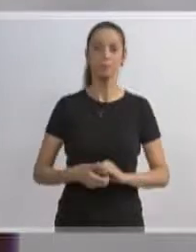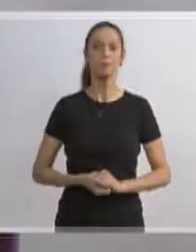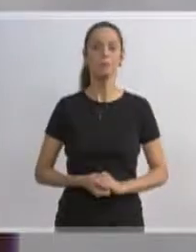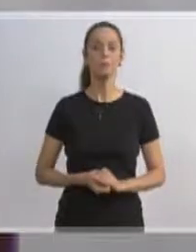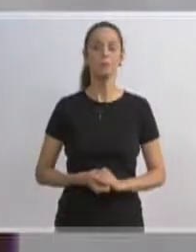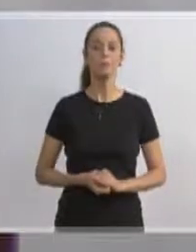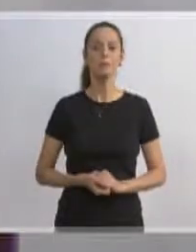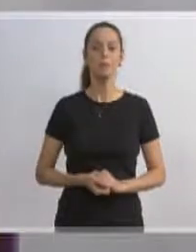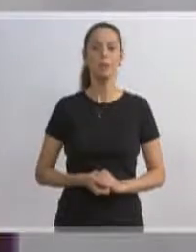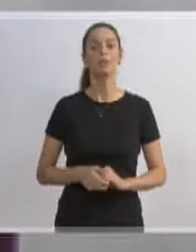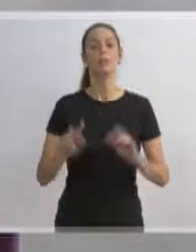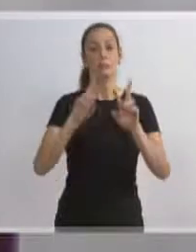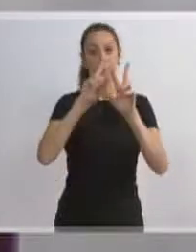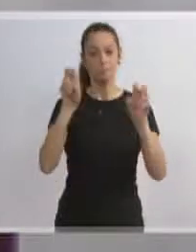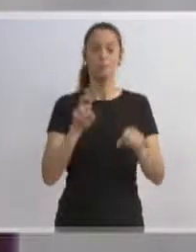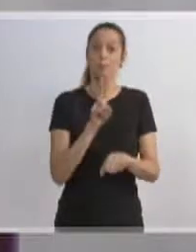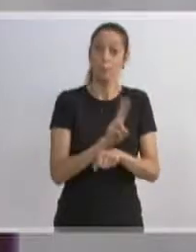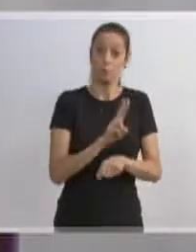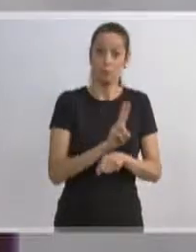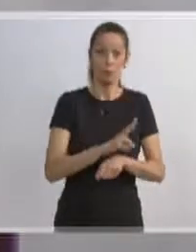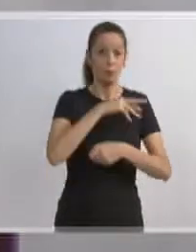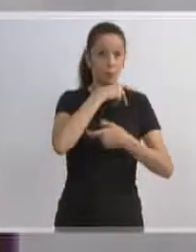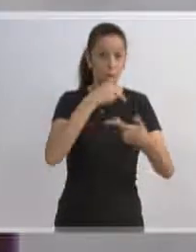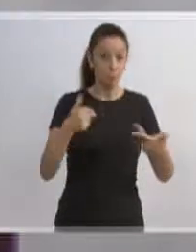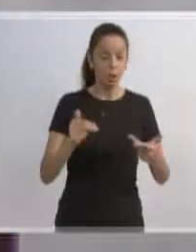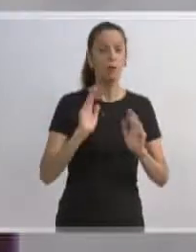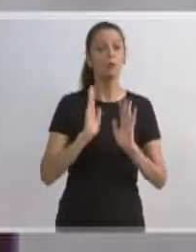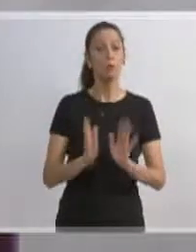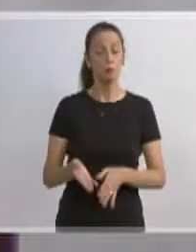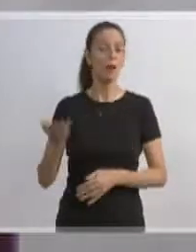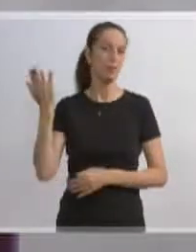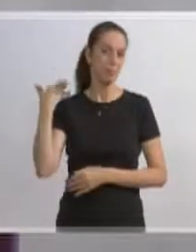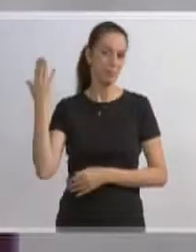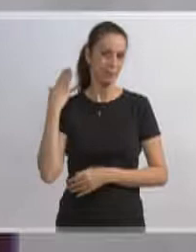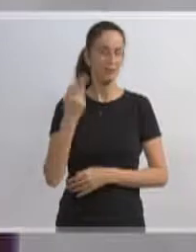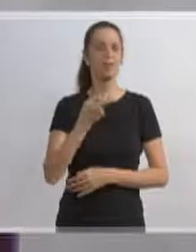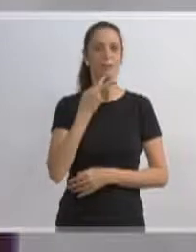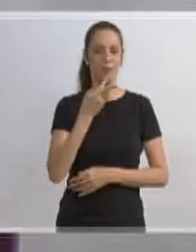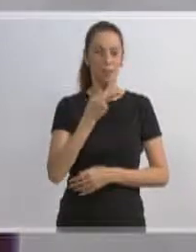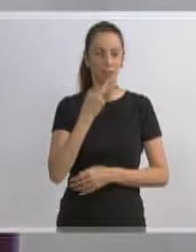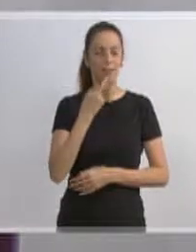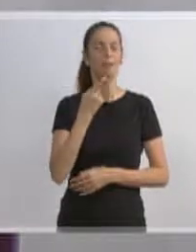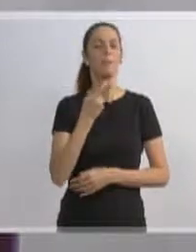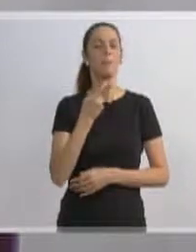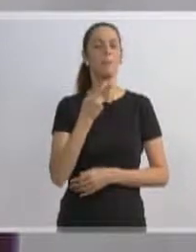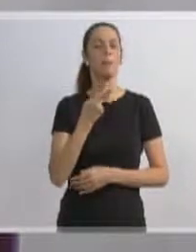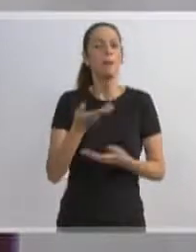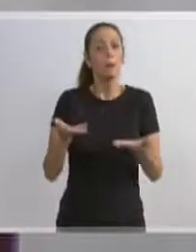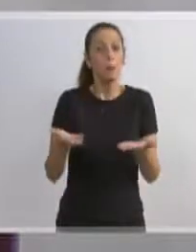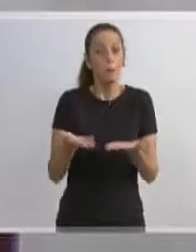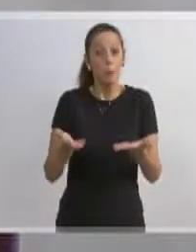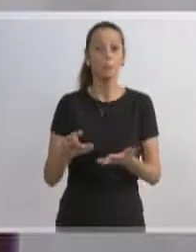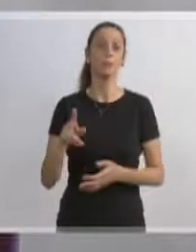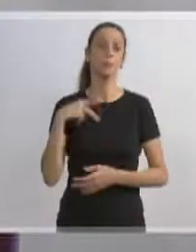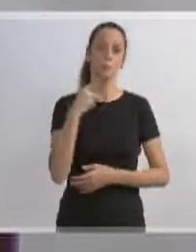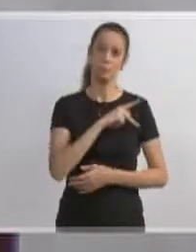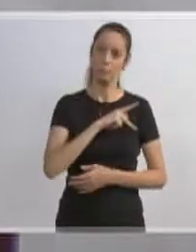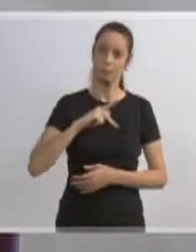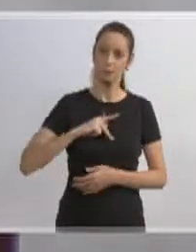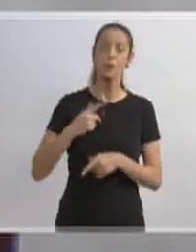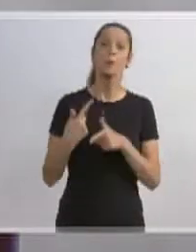à situação também da proteção animal, eu já mencionei aqui algumas vezes que o problema que nós temos hoje de política pública,